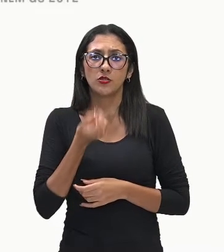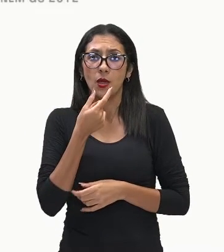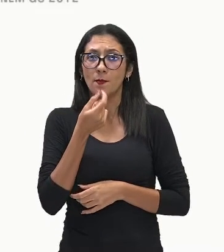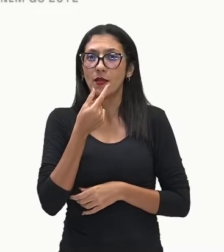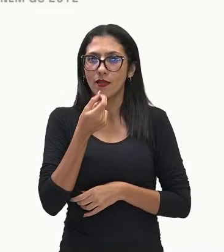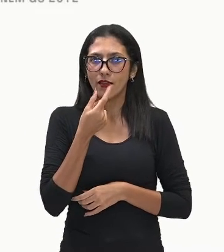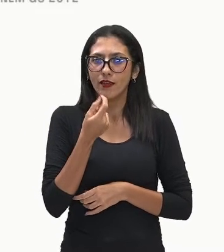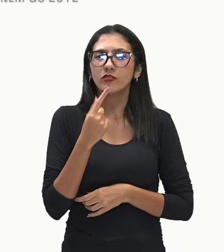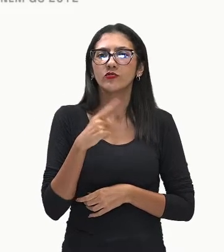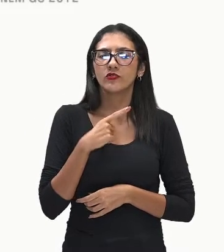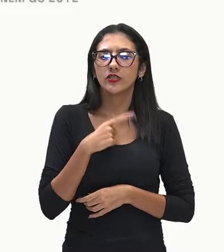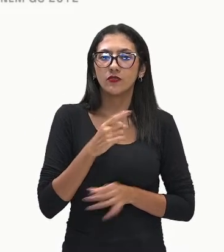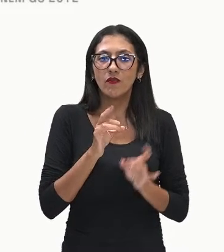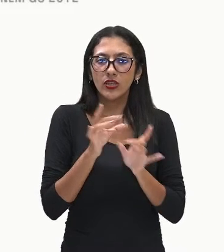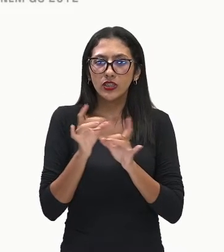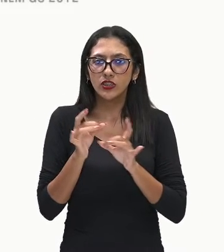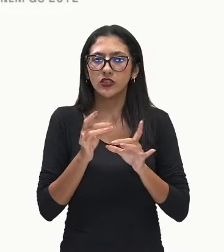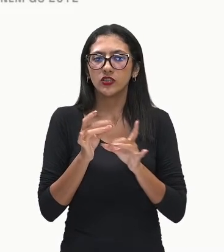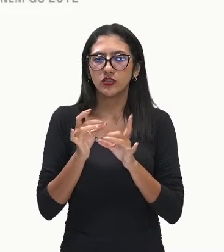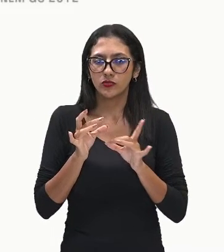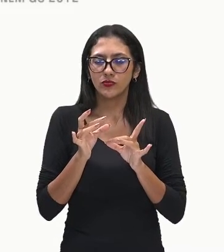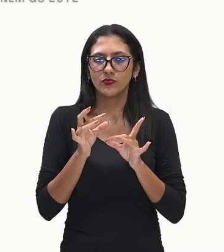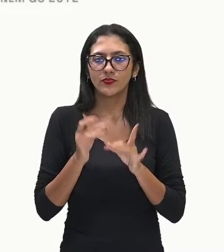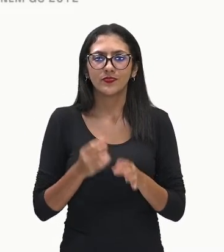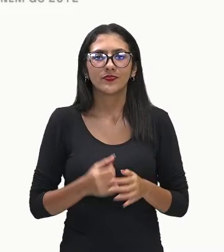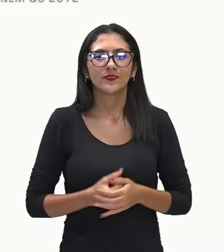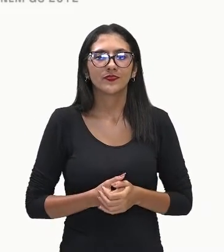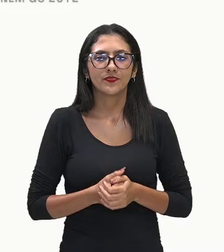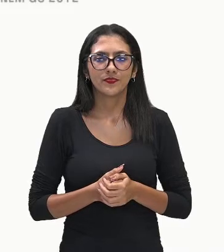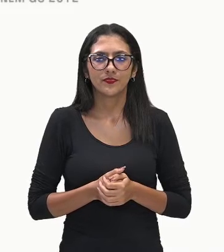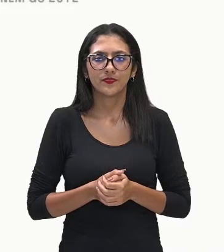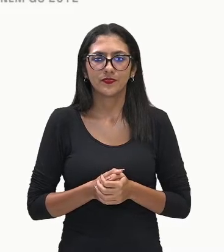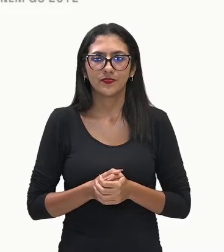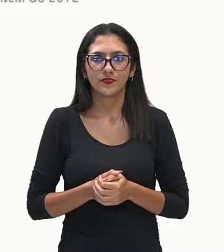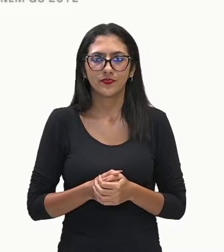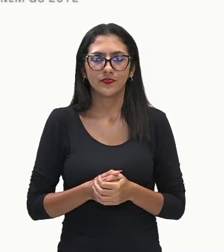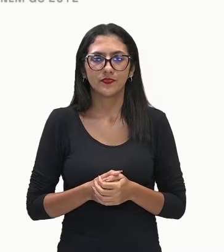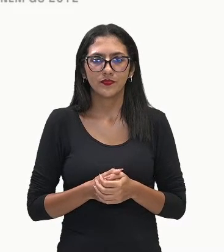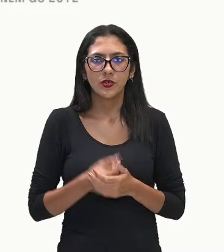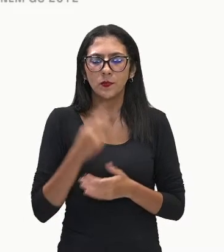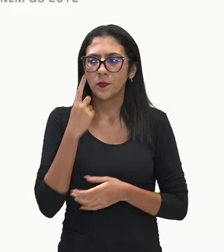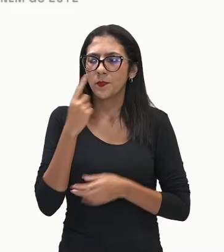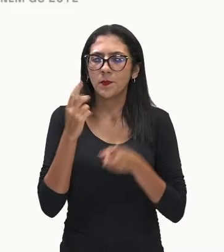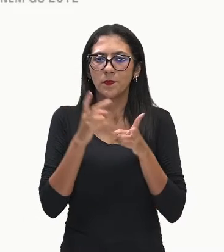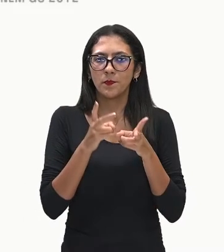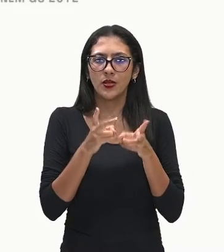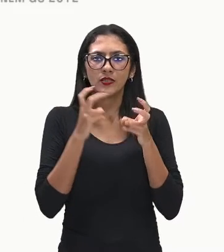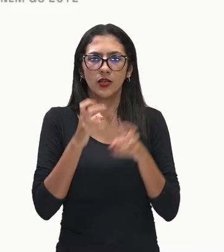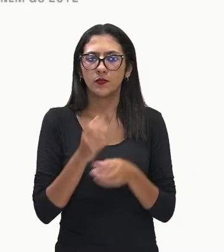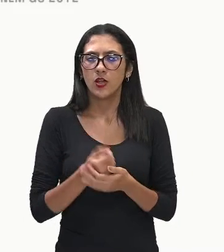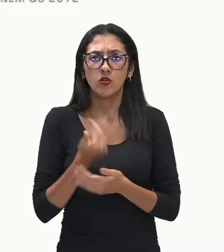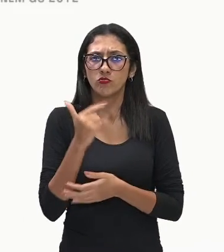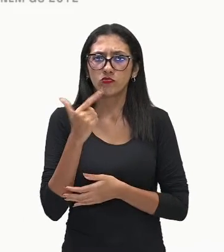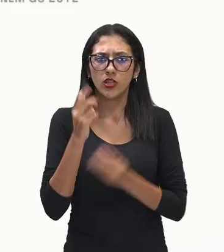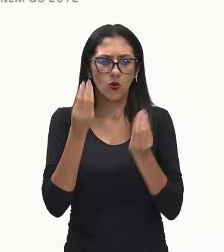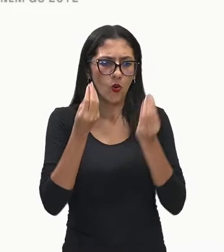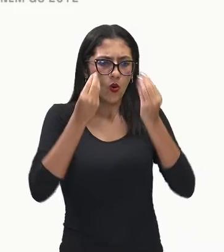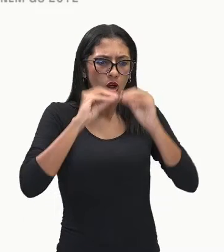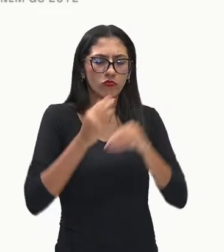aqui ao longo desse ano, né? Observe que nós não temos aqui valores